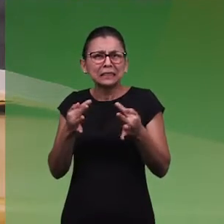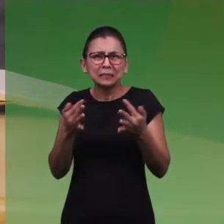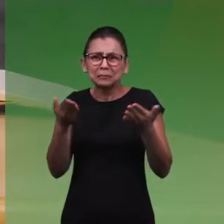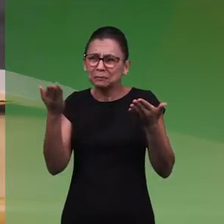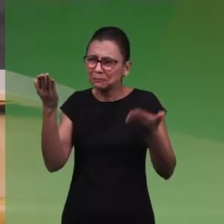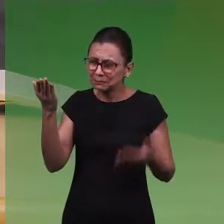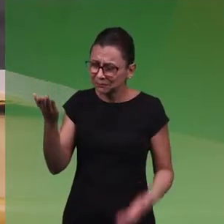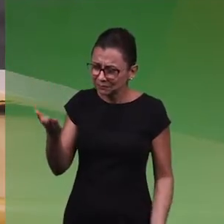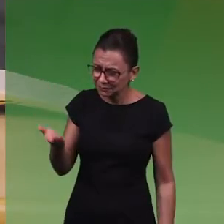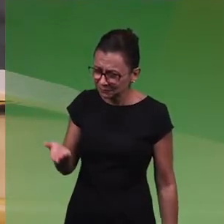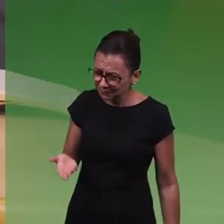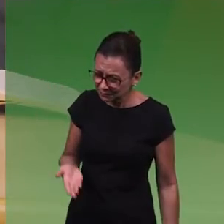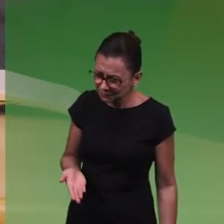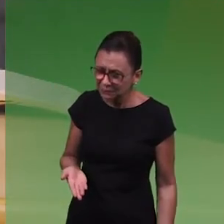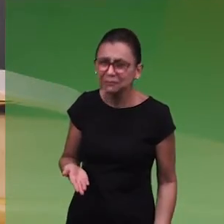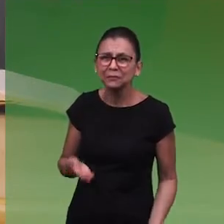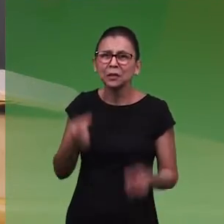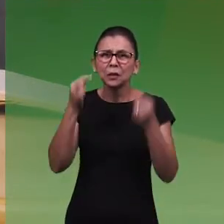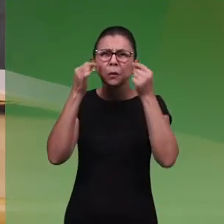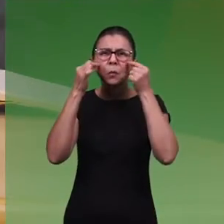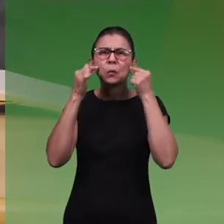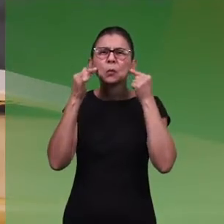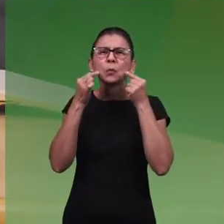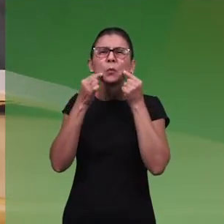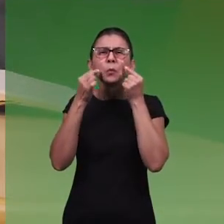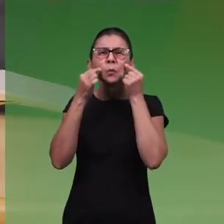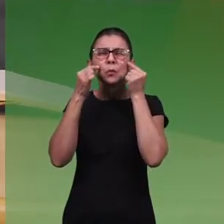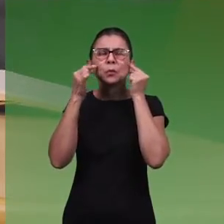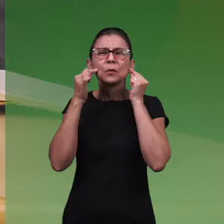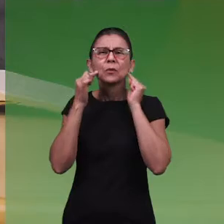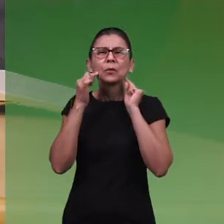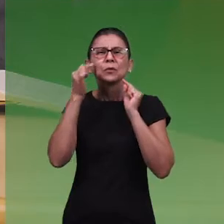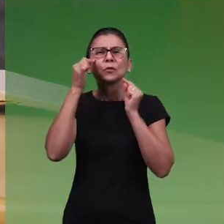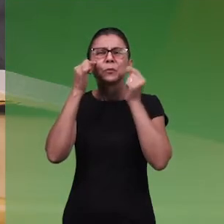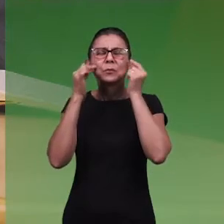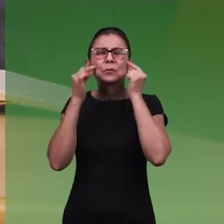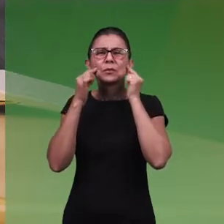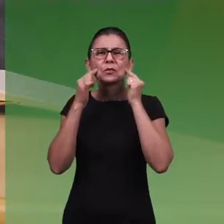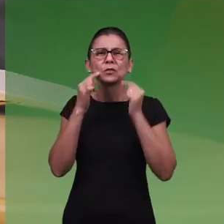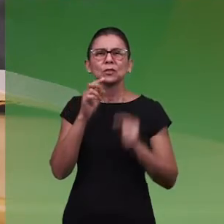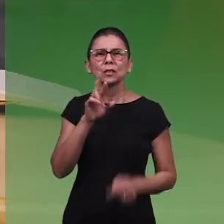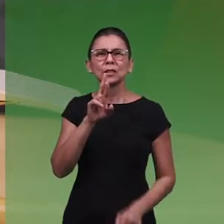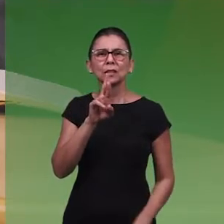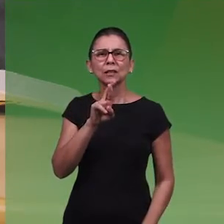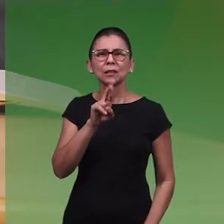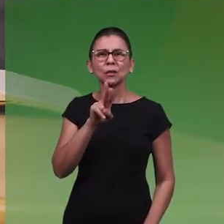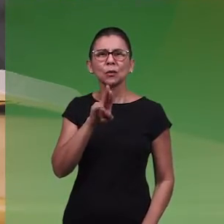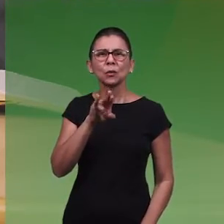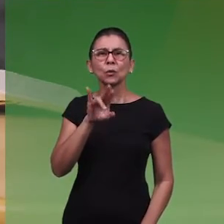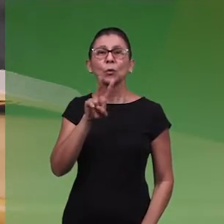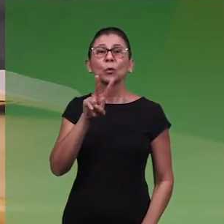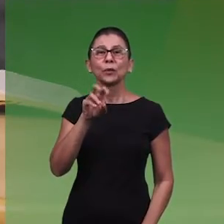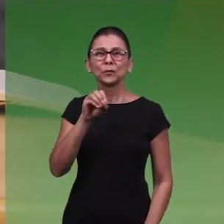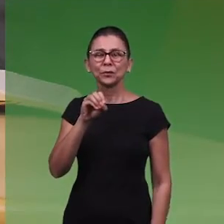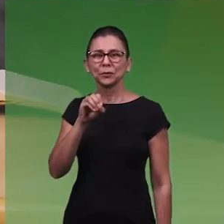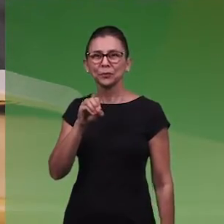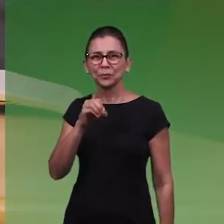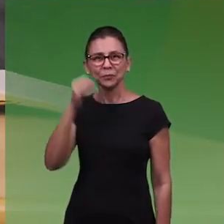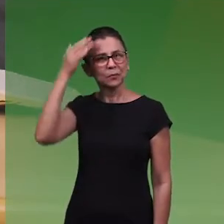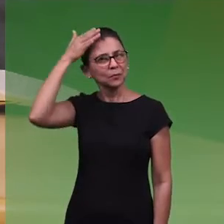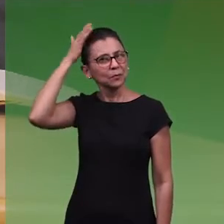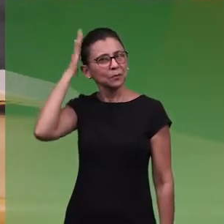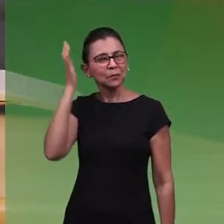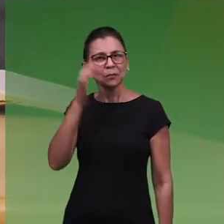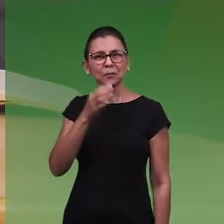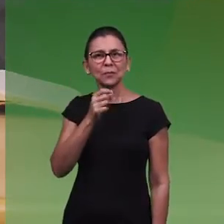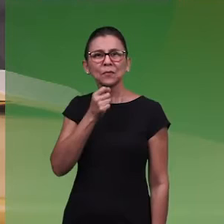Gentil presença, né? Era ruivo, de gentil presença. Quando Samuel olhou, não viu muita coisa. E o Senhor